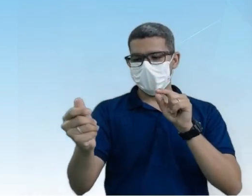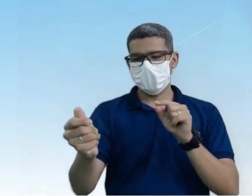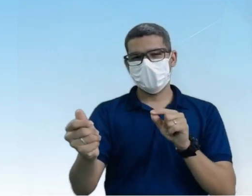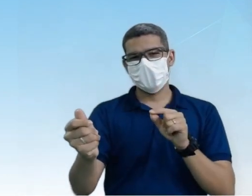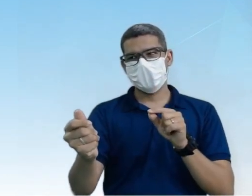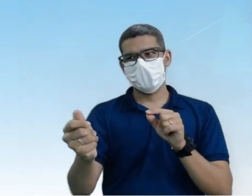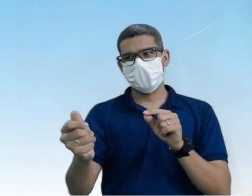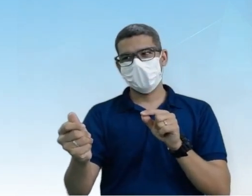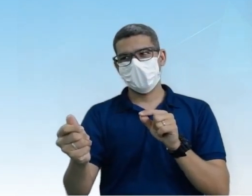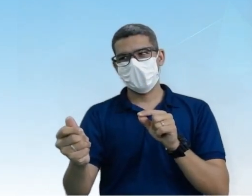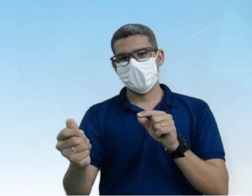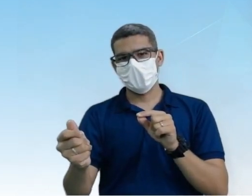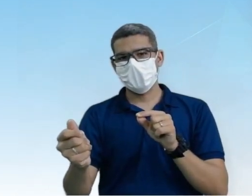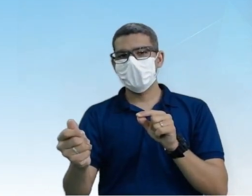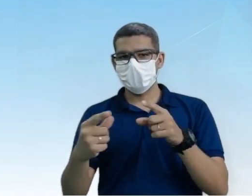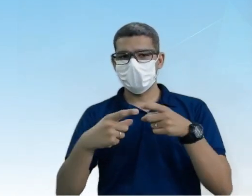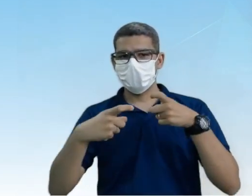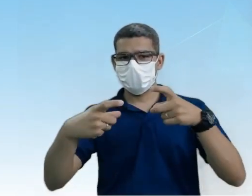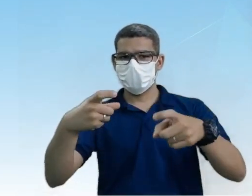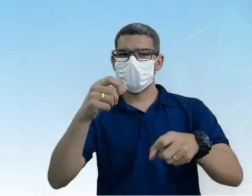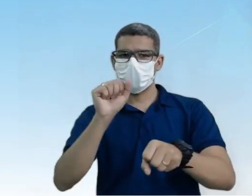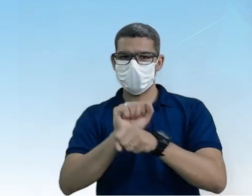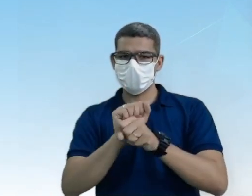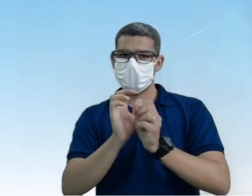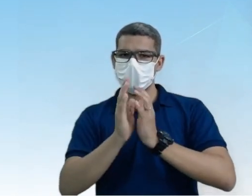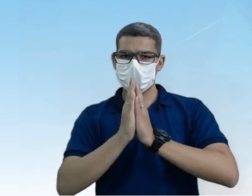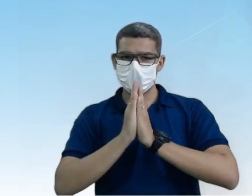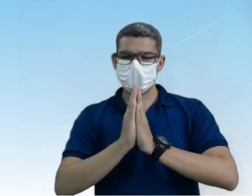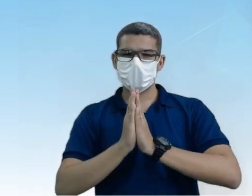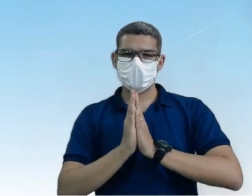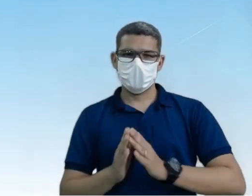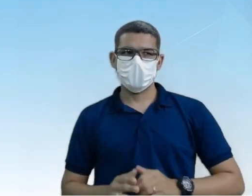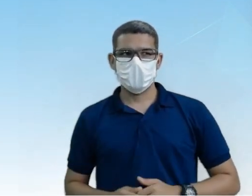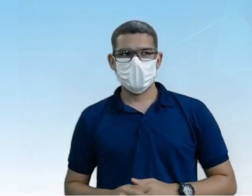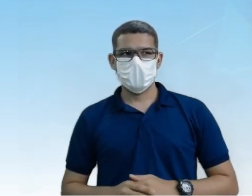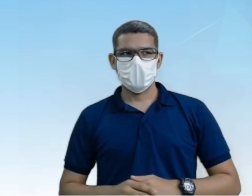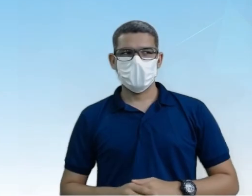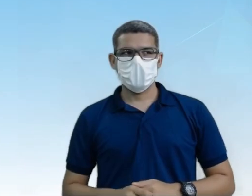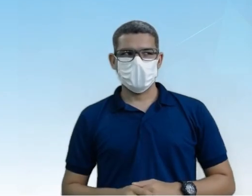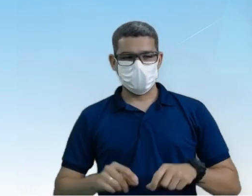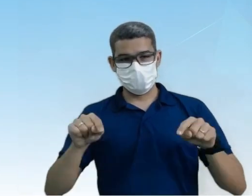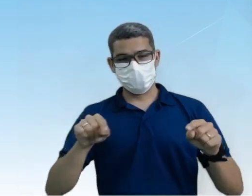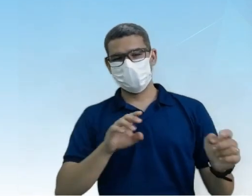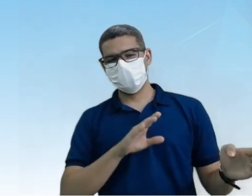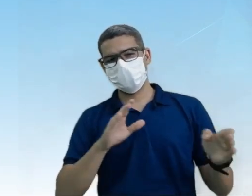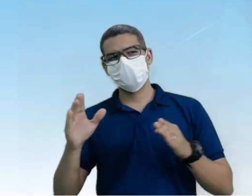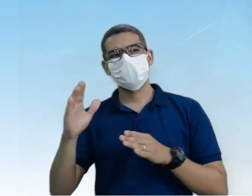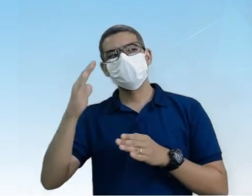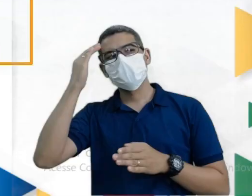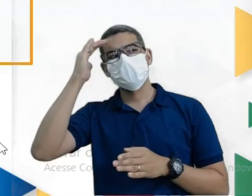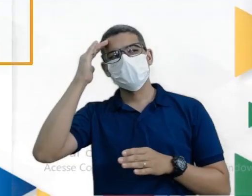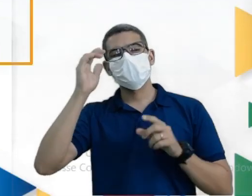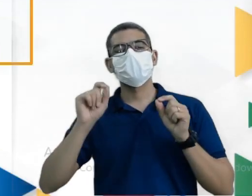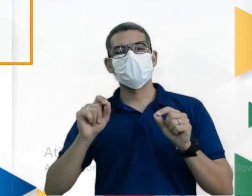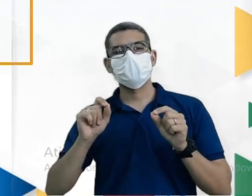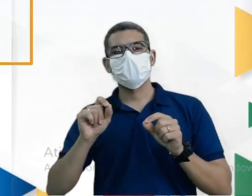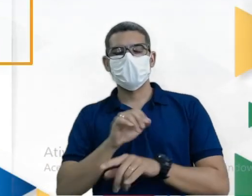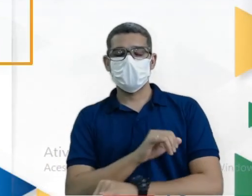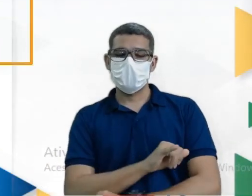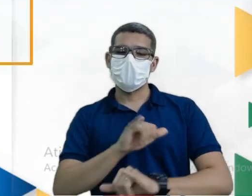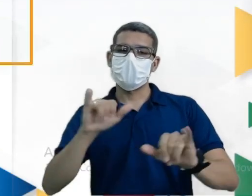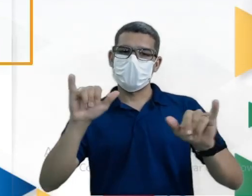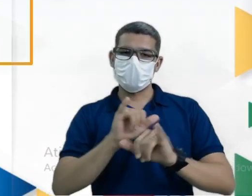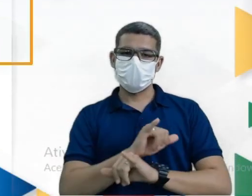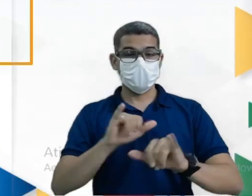destruído. Please stop wars, parem as guerras. E nós vimos então o anúncio publicitário e,